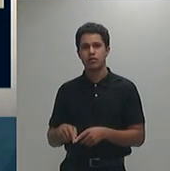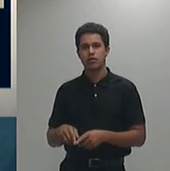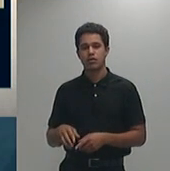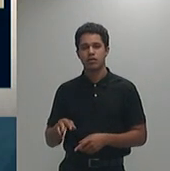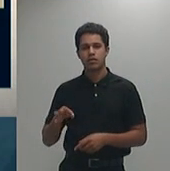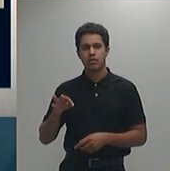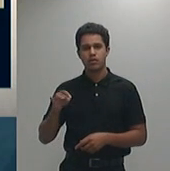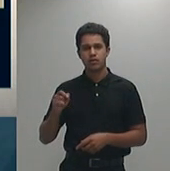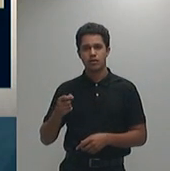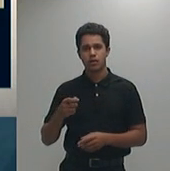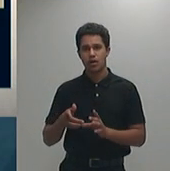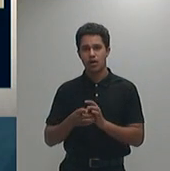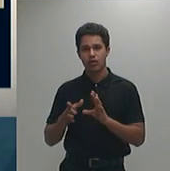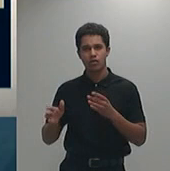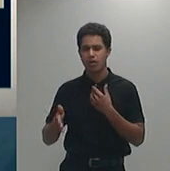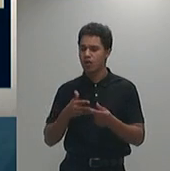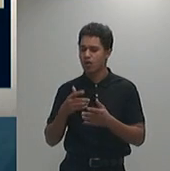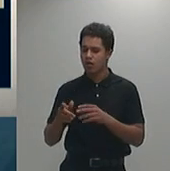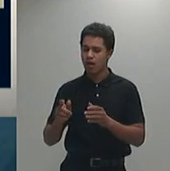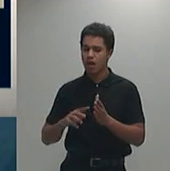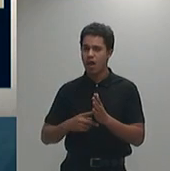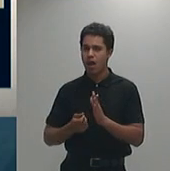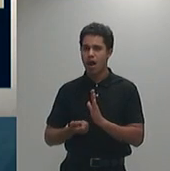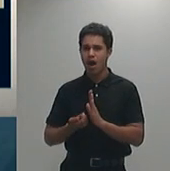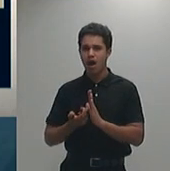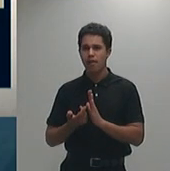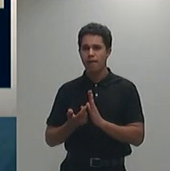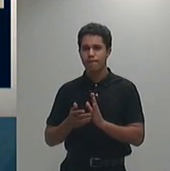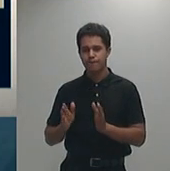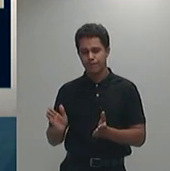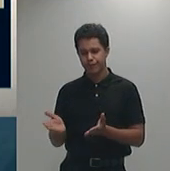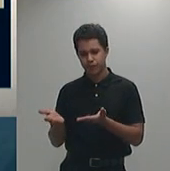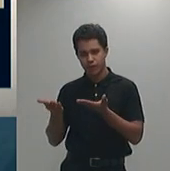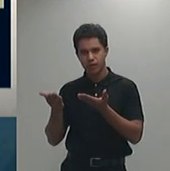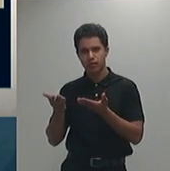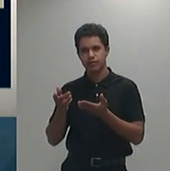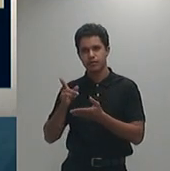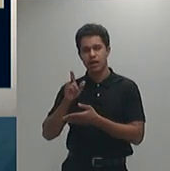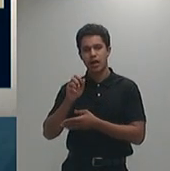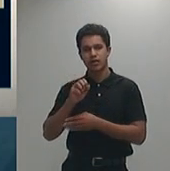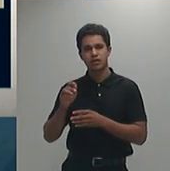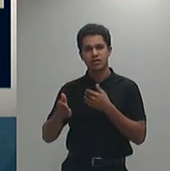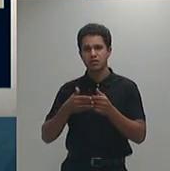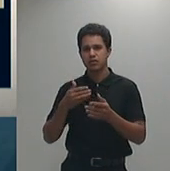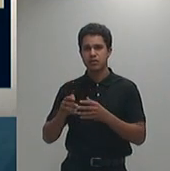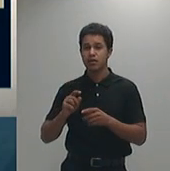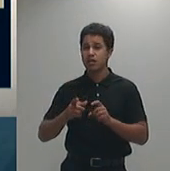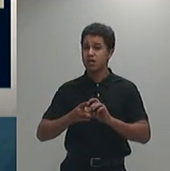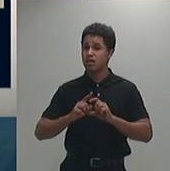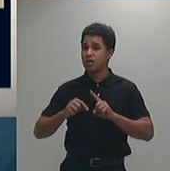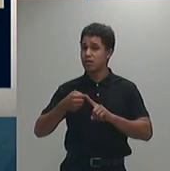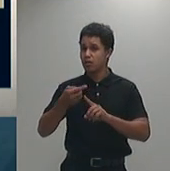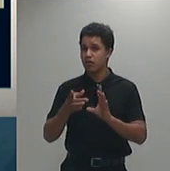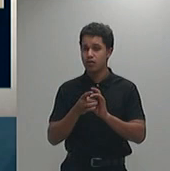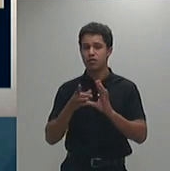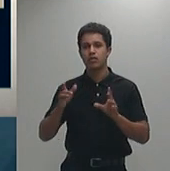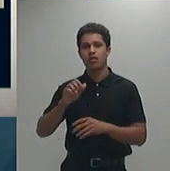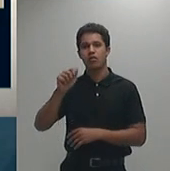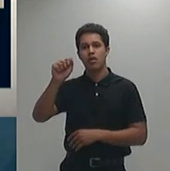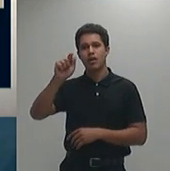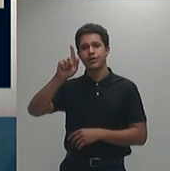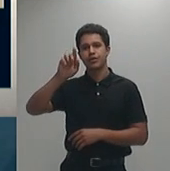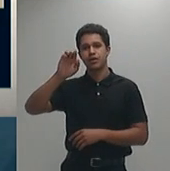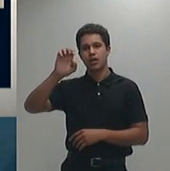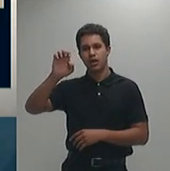autoriza qualquer acionista promovia são se após a autorização da age a medida judicial não foi Proposta no prazo